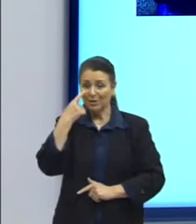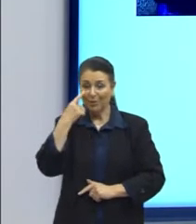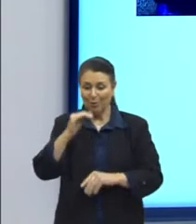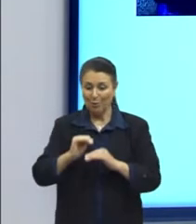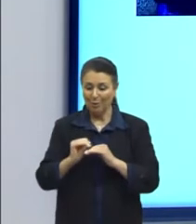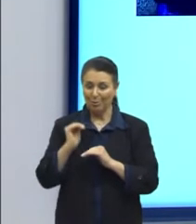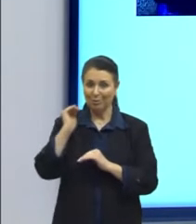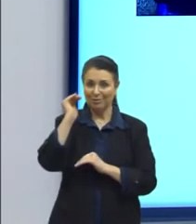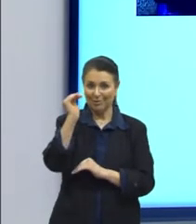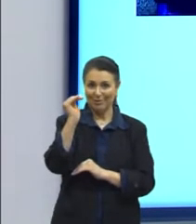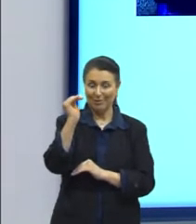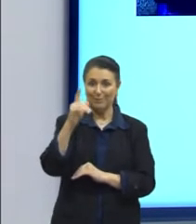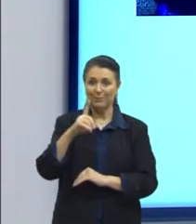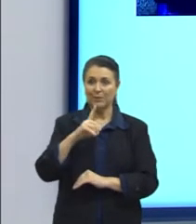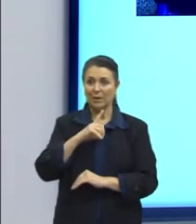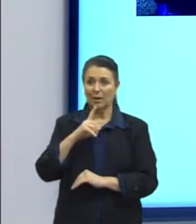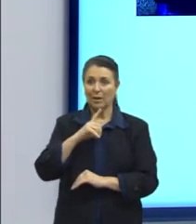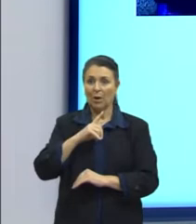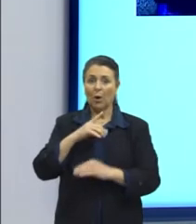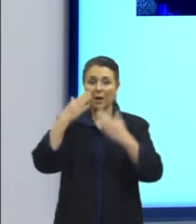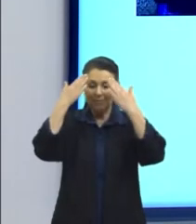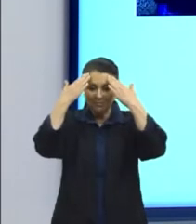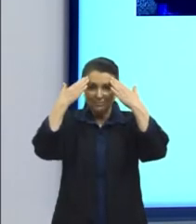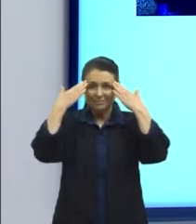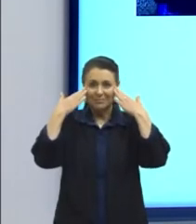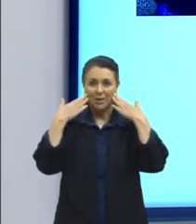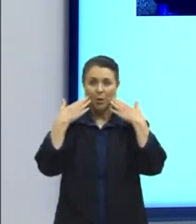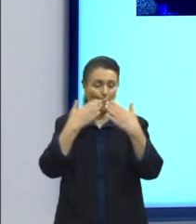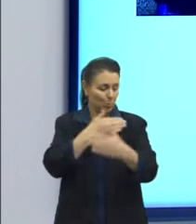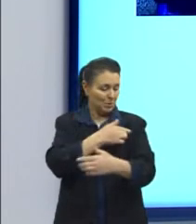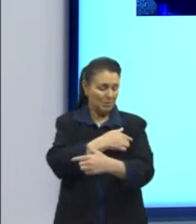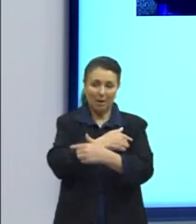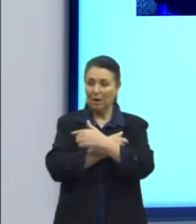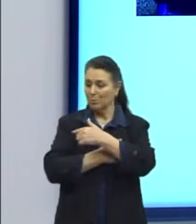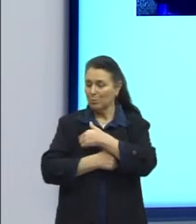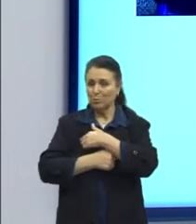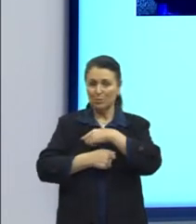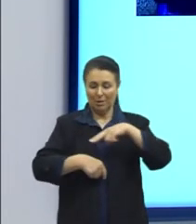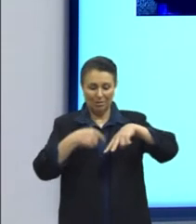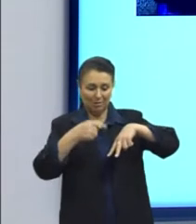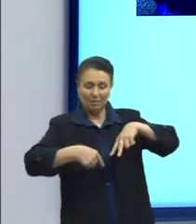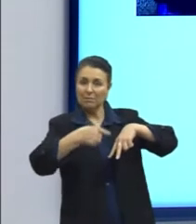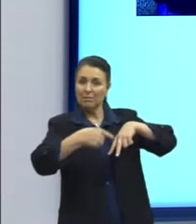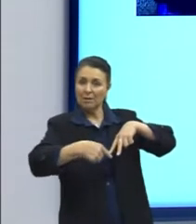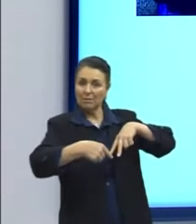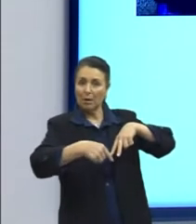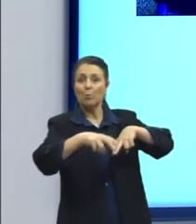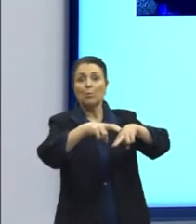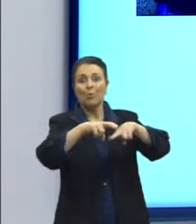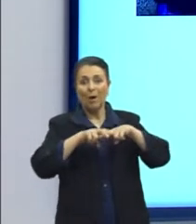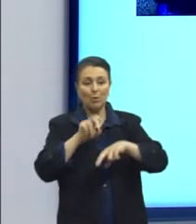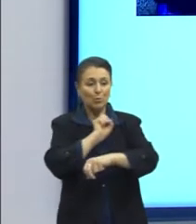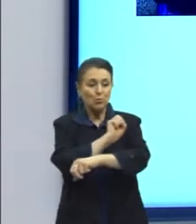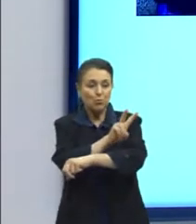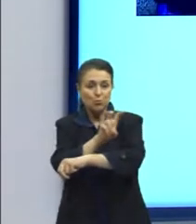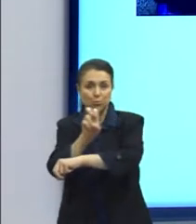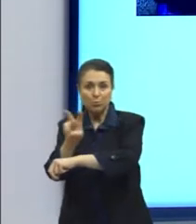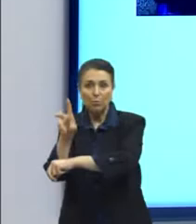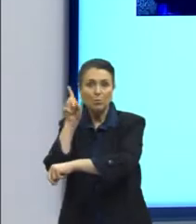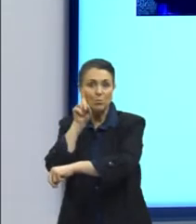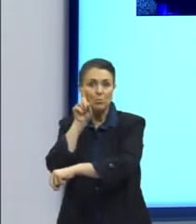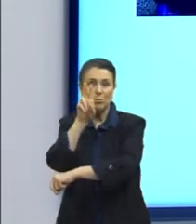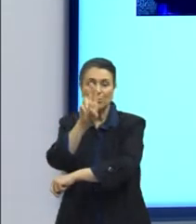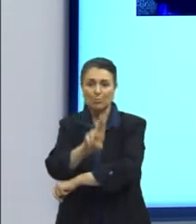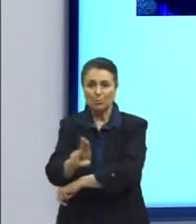que teve a Yamá formação dos braços e das pernas por causa do agente laranja além disso